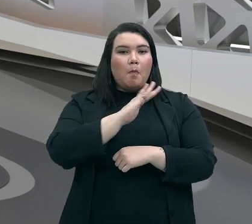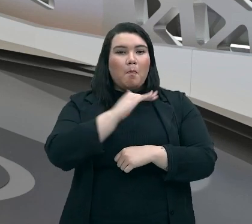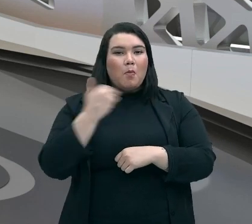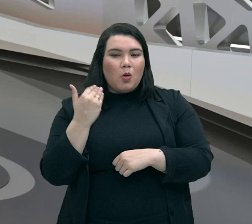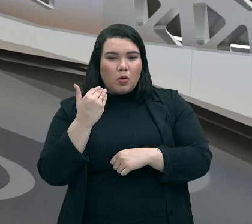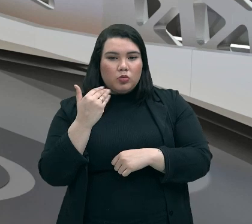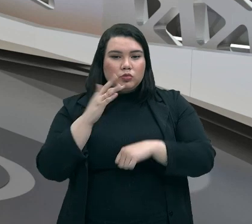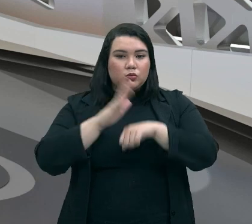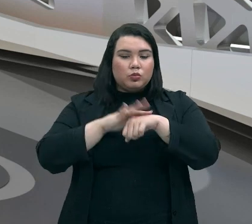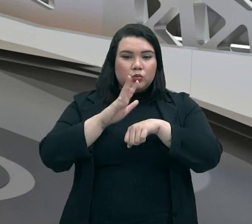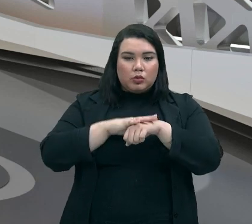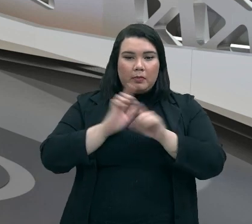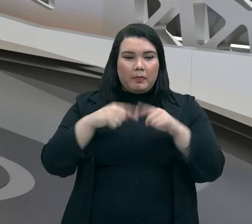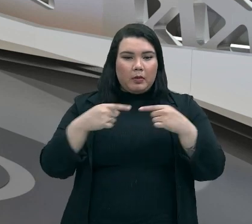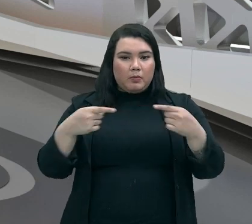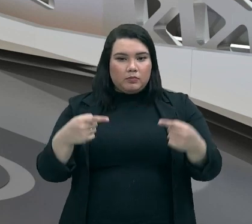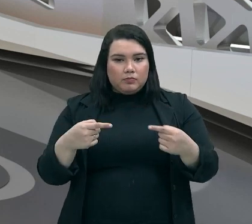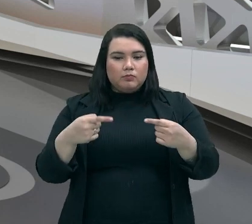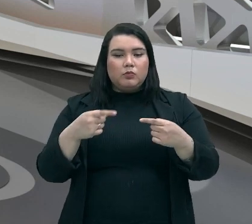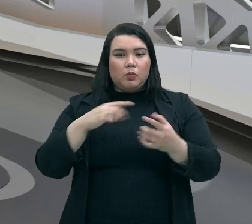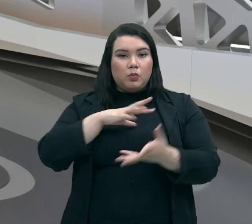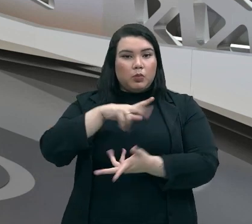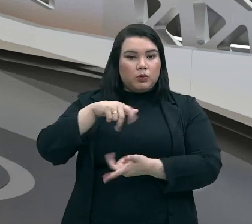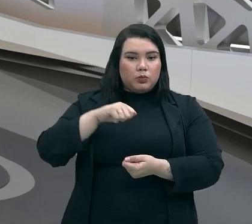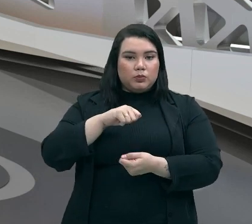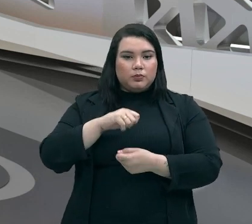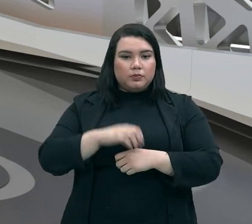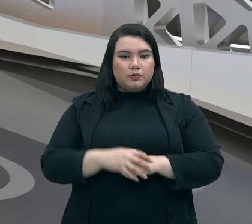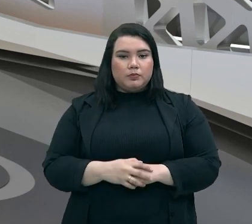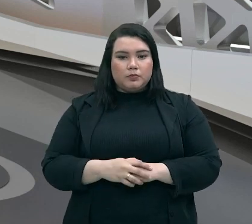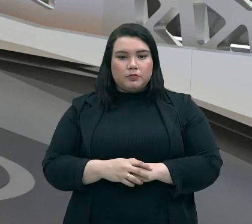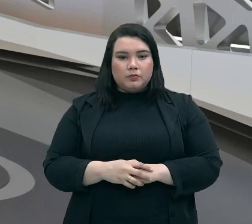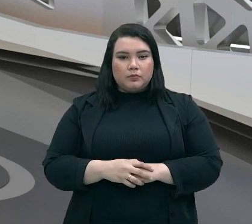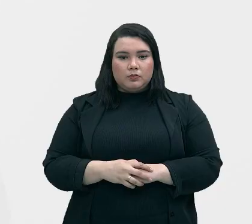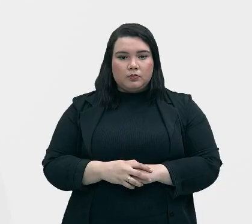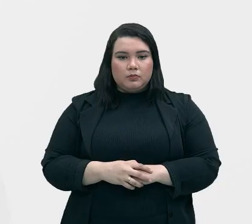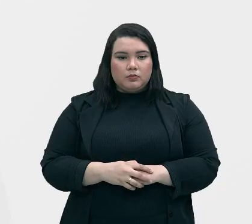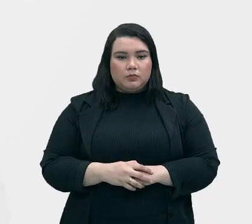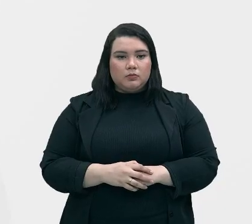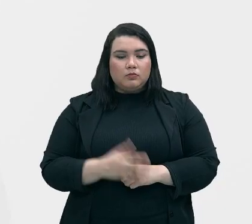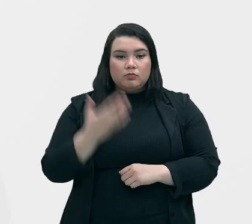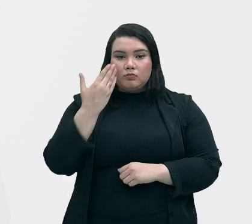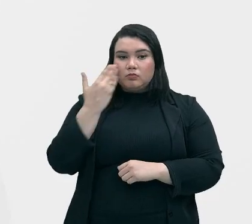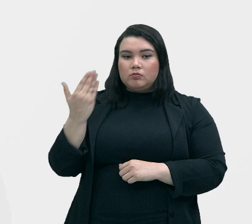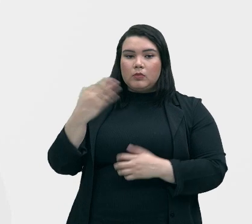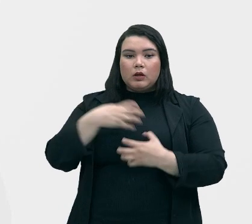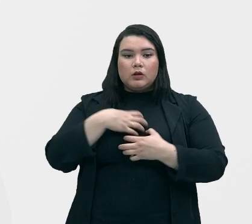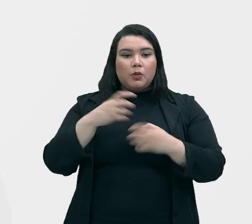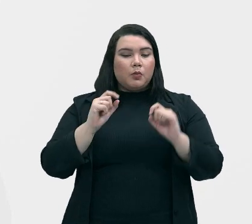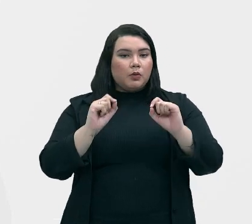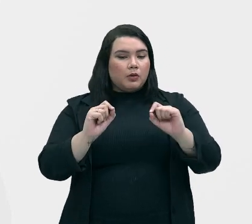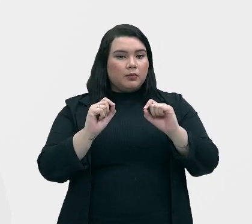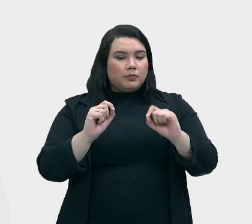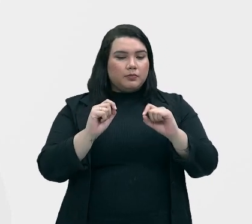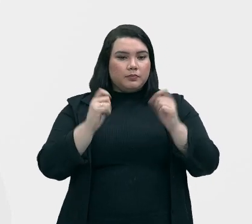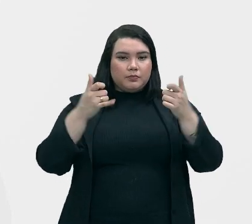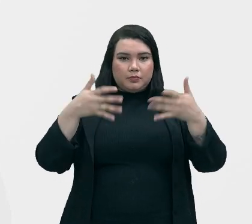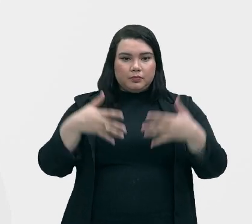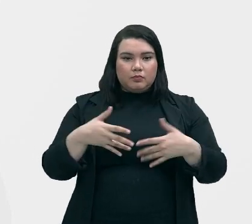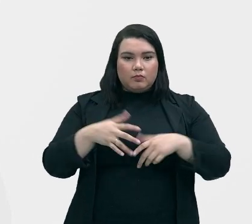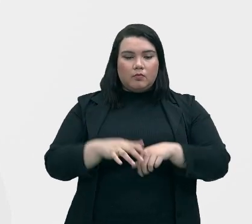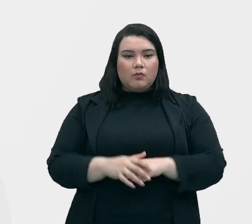por doenças infecciosas em todo o mundo. Bora dar uma olhadinha agora nos sintomas, né? Os possíveis sintomas dessa